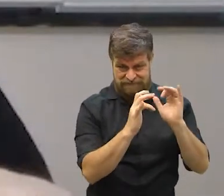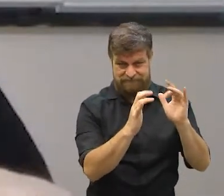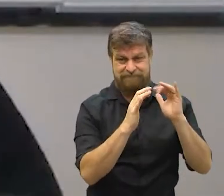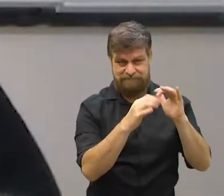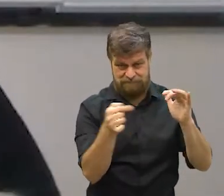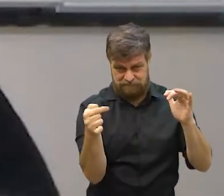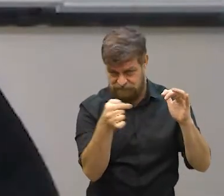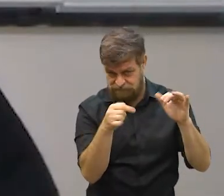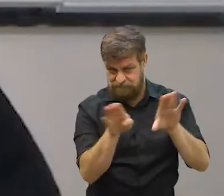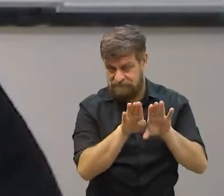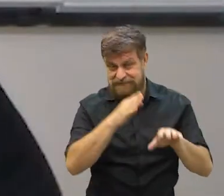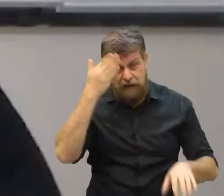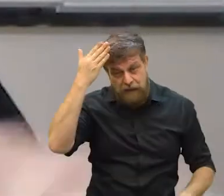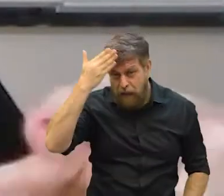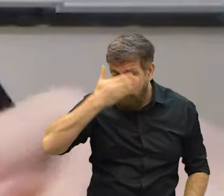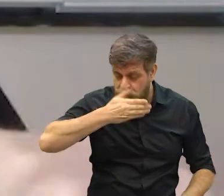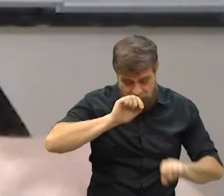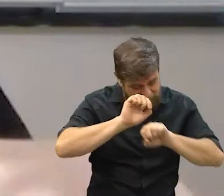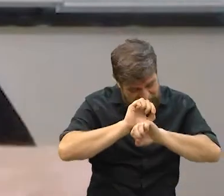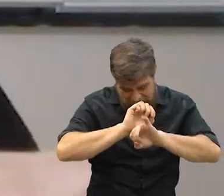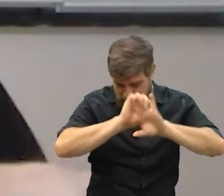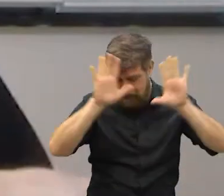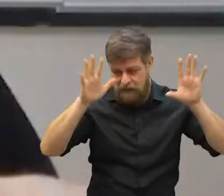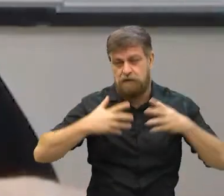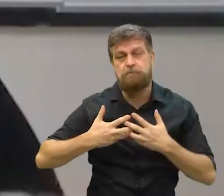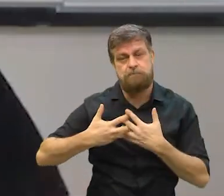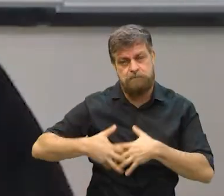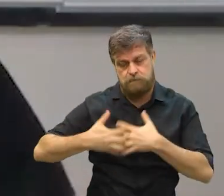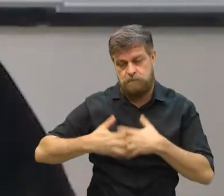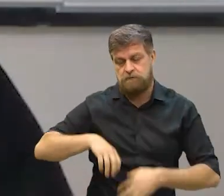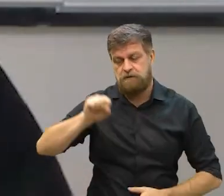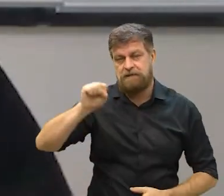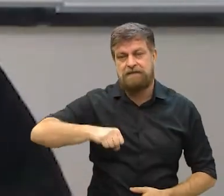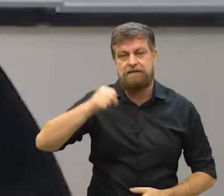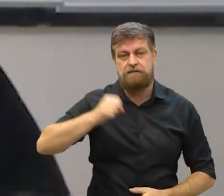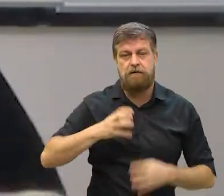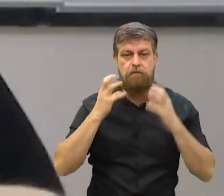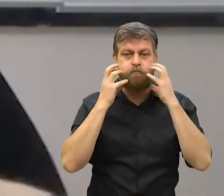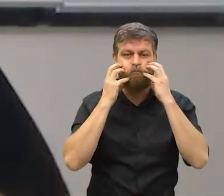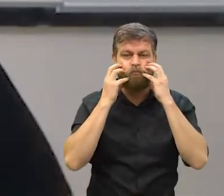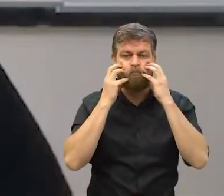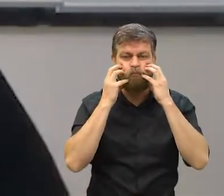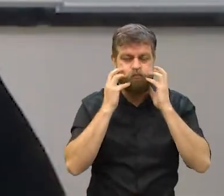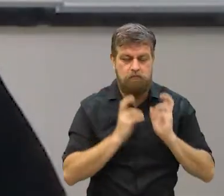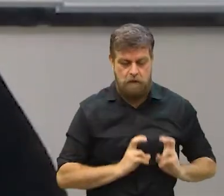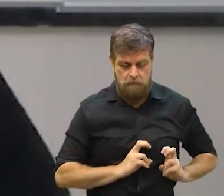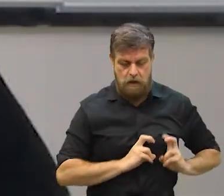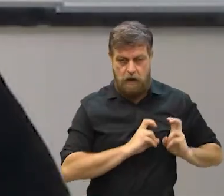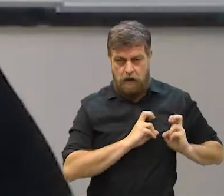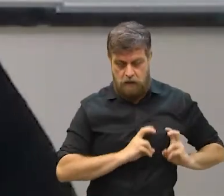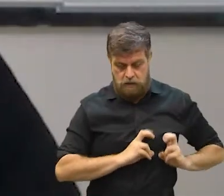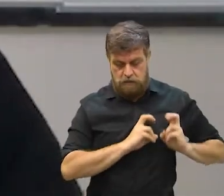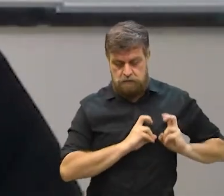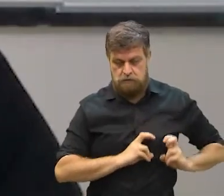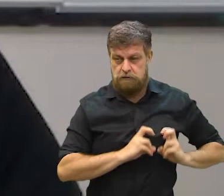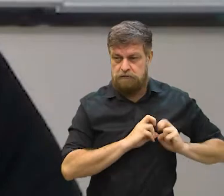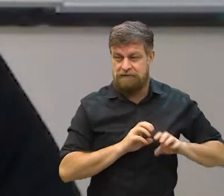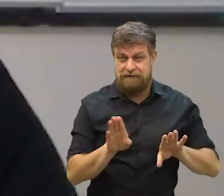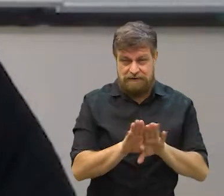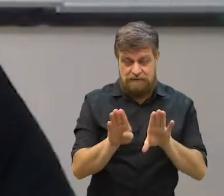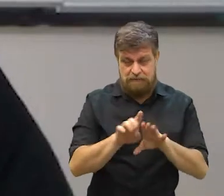temos mais evidências, câncer de mama. Então, assim,